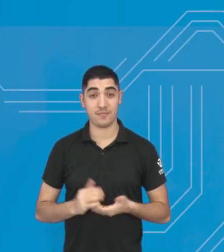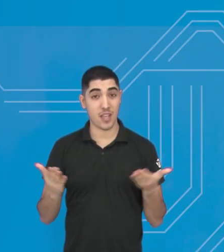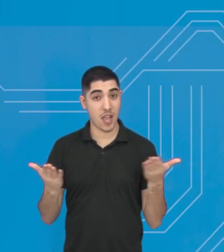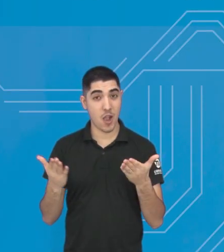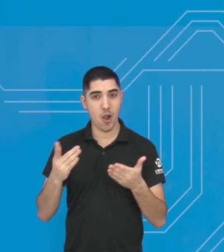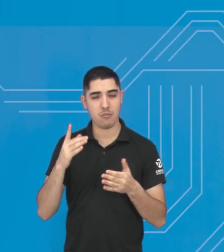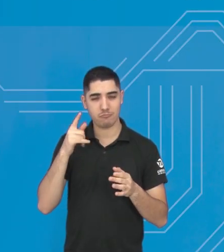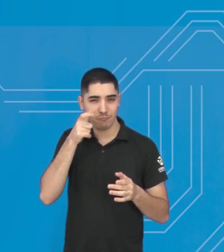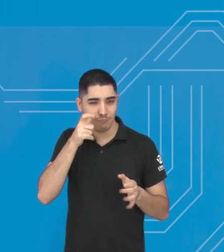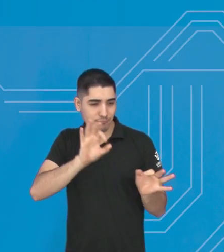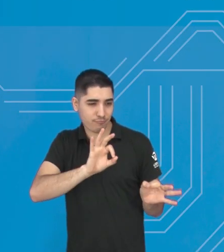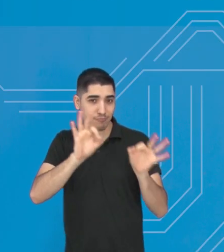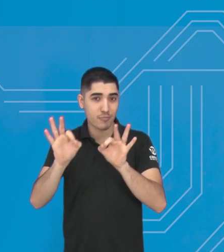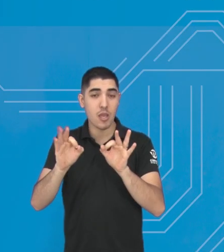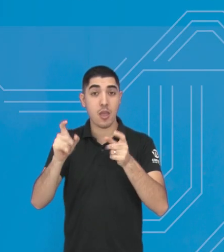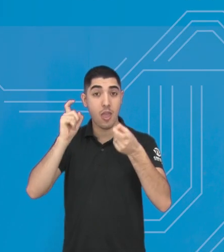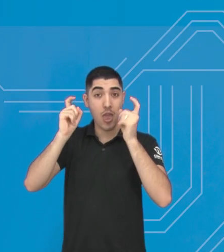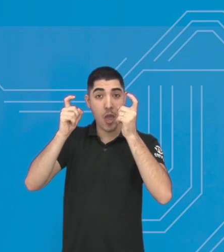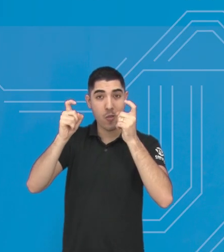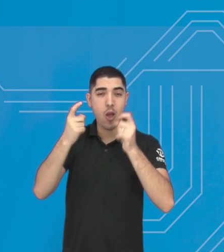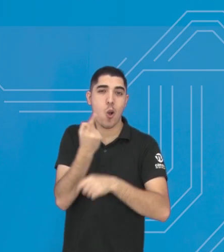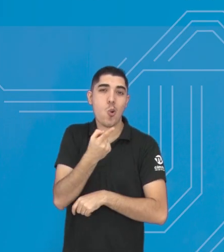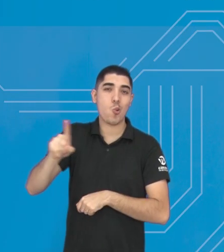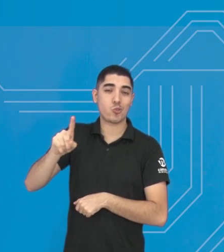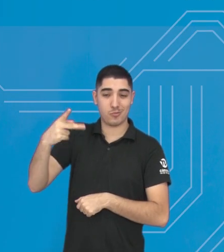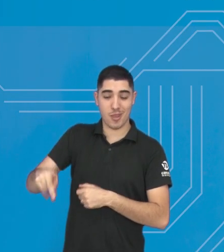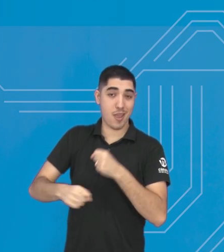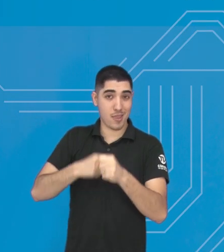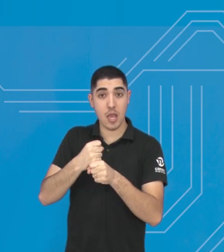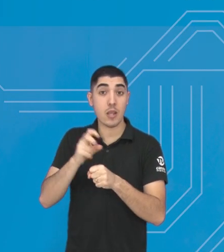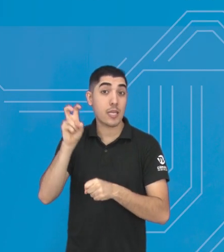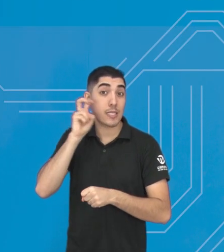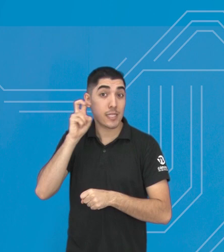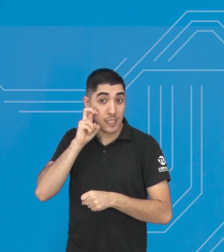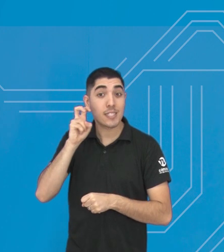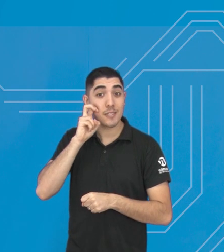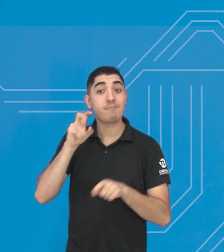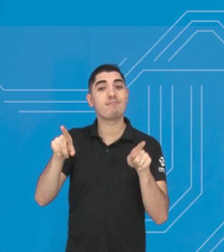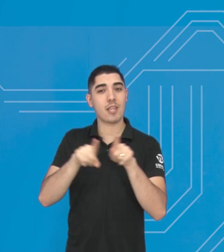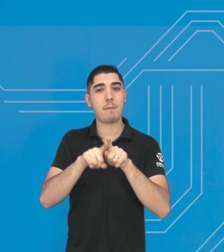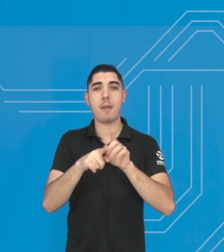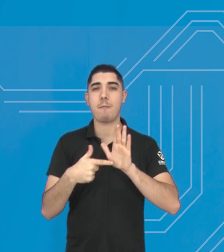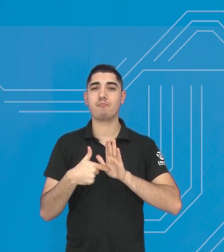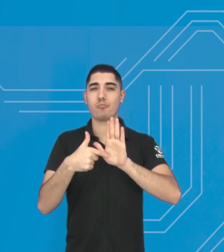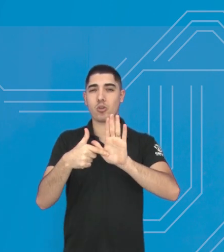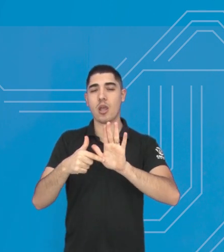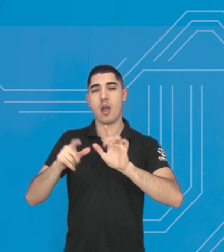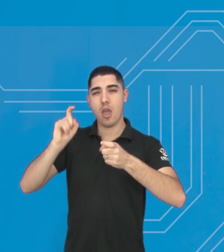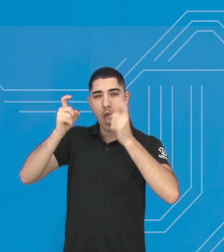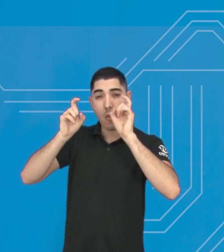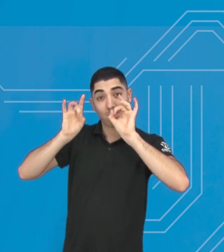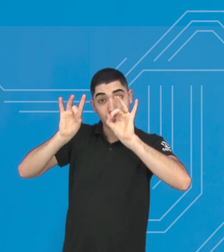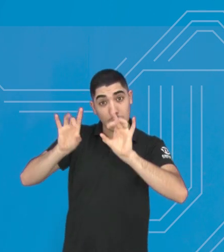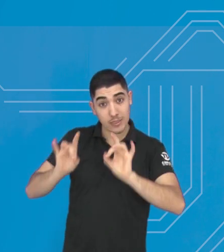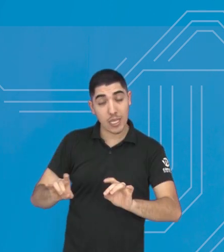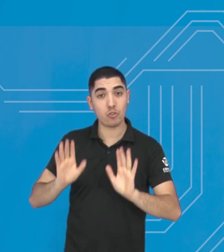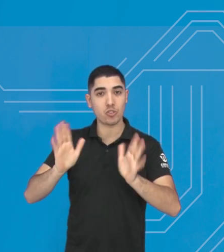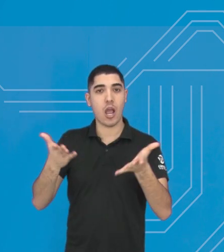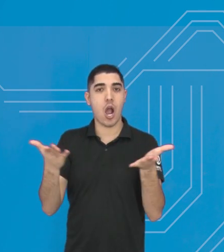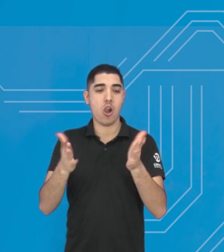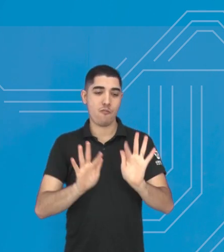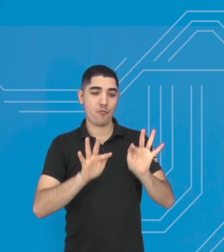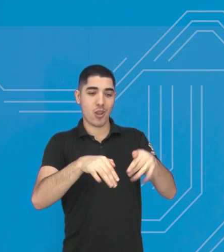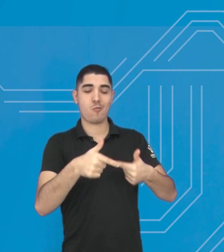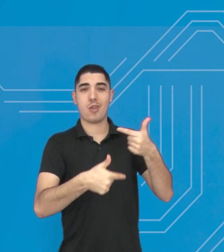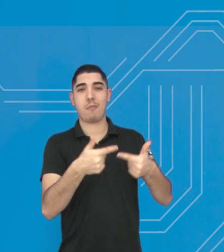Agora a gente confere como foram as últimas sessões do ano, realizadas na quinta-feira, e também os destaques da sessão extraordinária